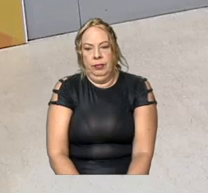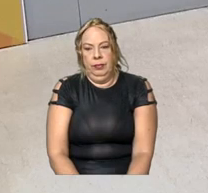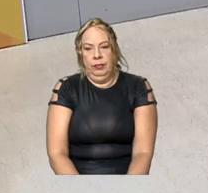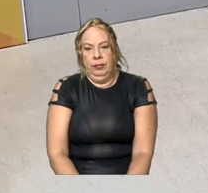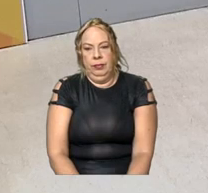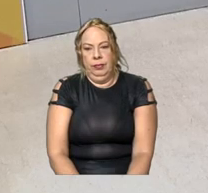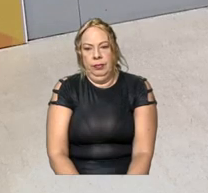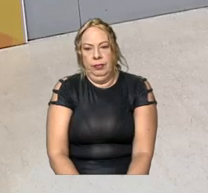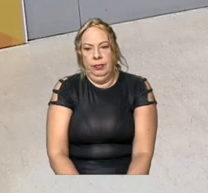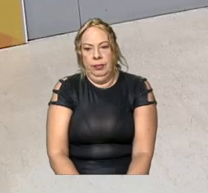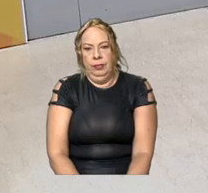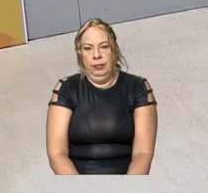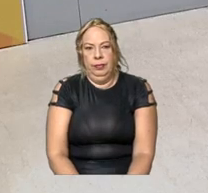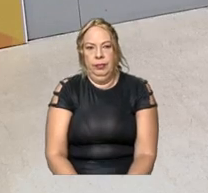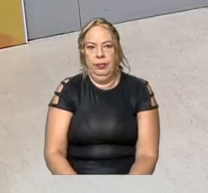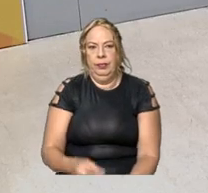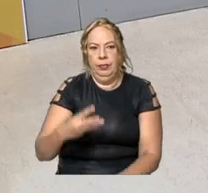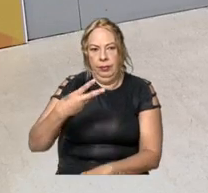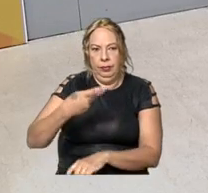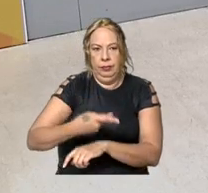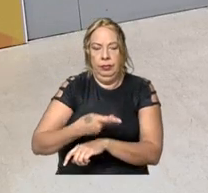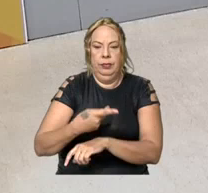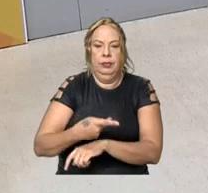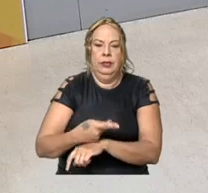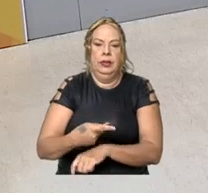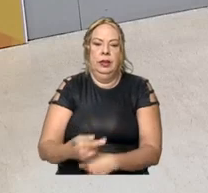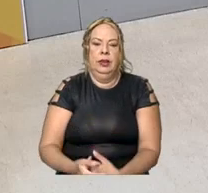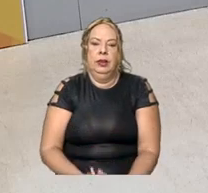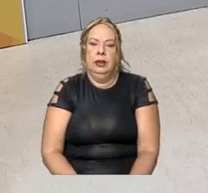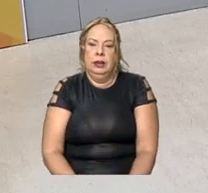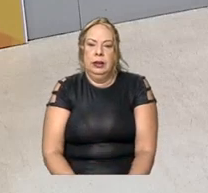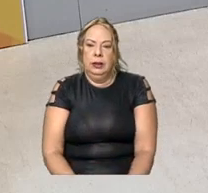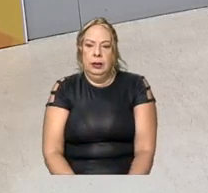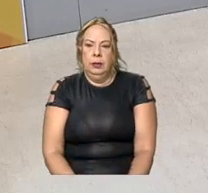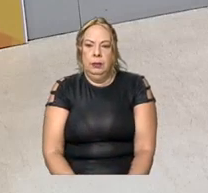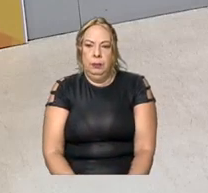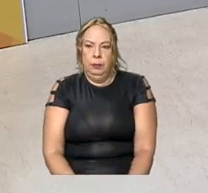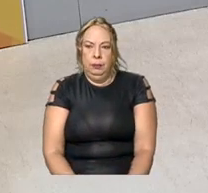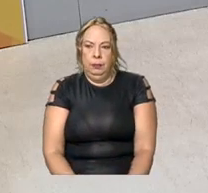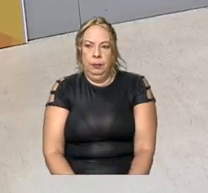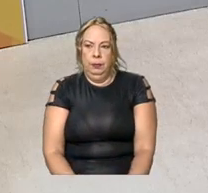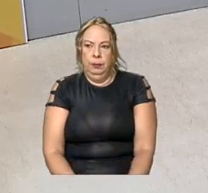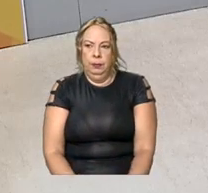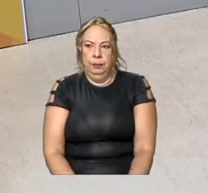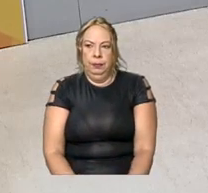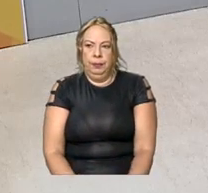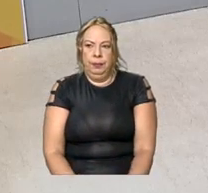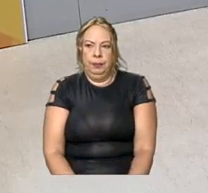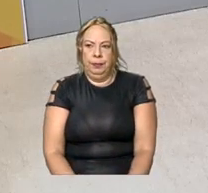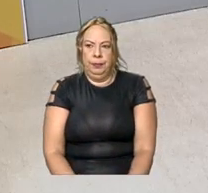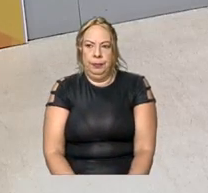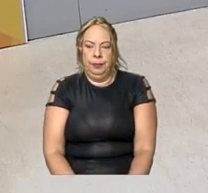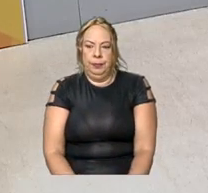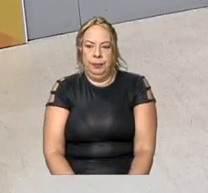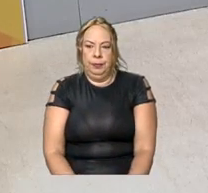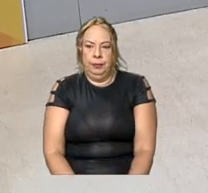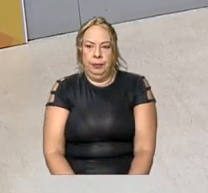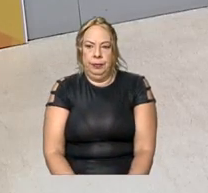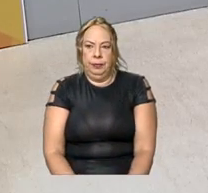a condução agora do terceiro prêmio. Eu tô na conferência, a narração é dela, Jaque Cruz. Chama a primeira bolinha,